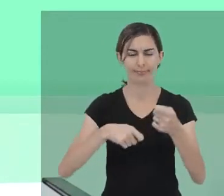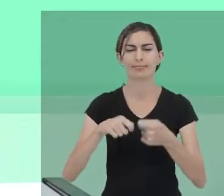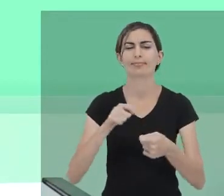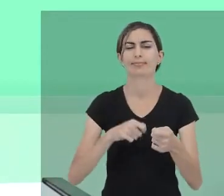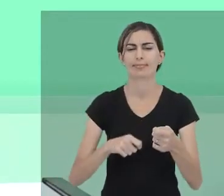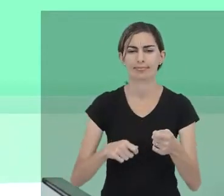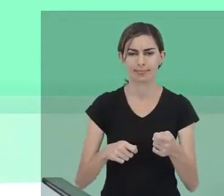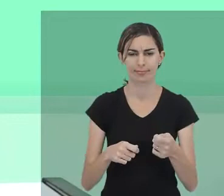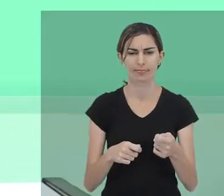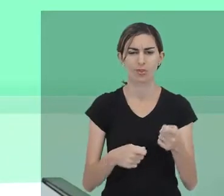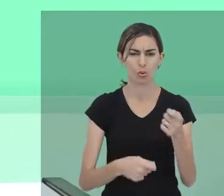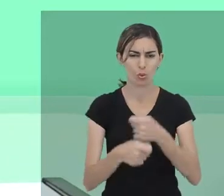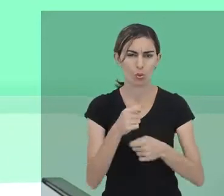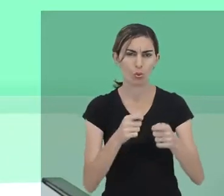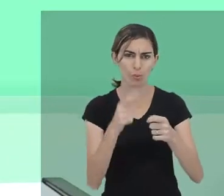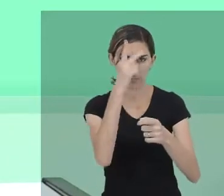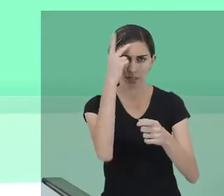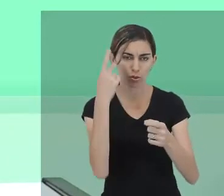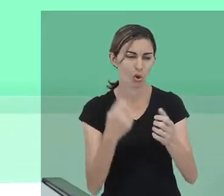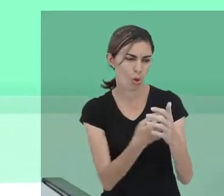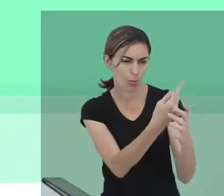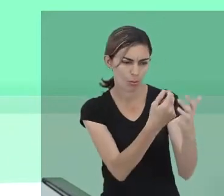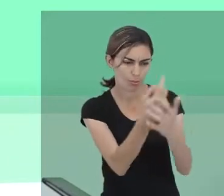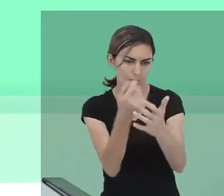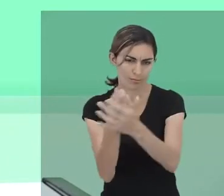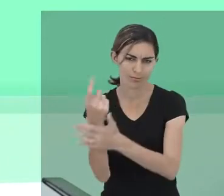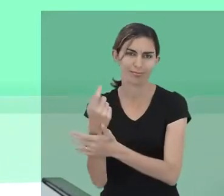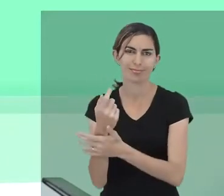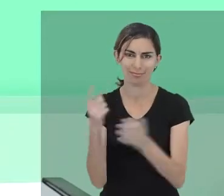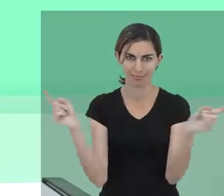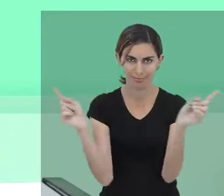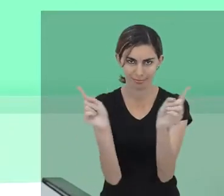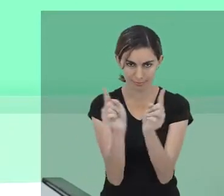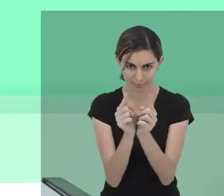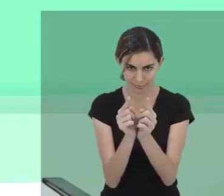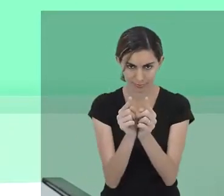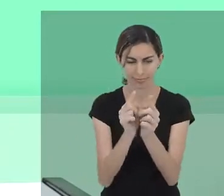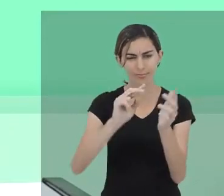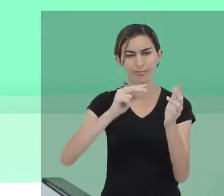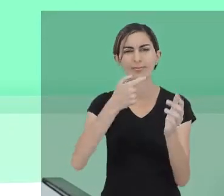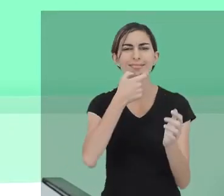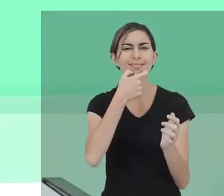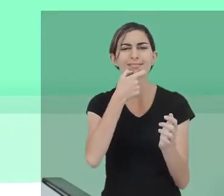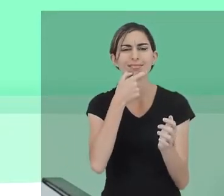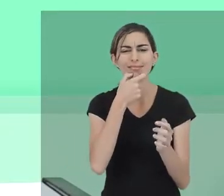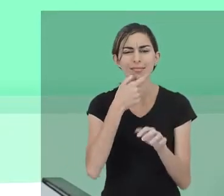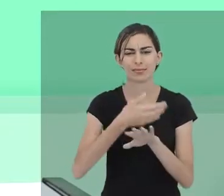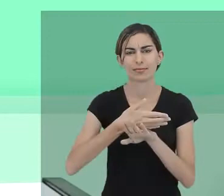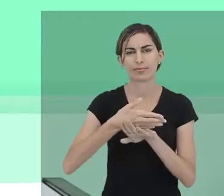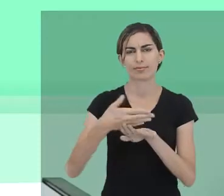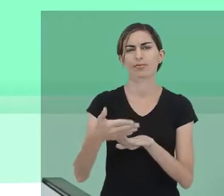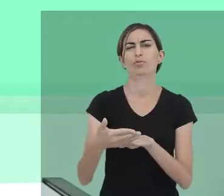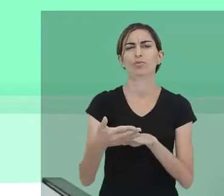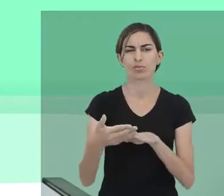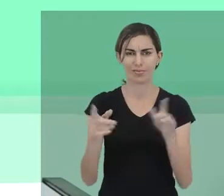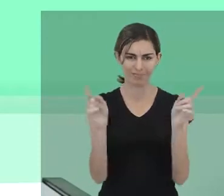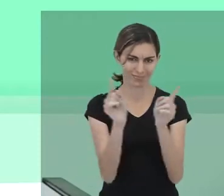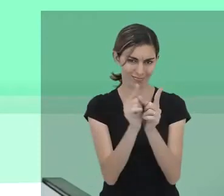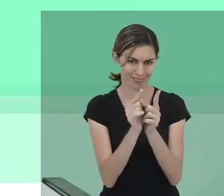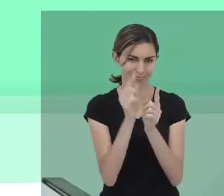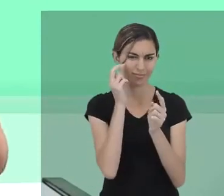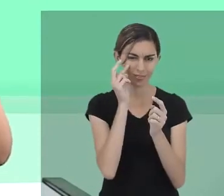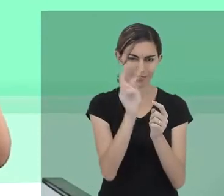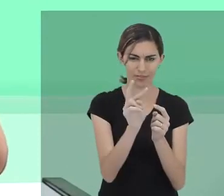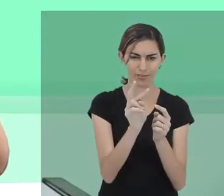para, consumer, consumidor. Na abreviação, em inglês é muito comum a gente ver esse tipo